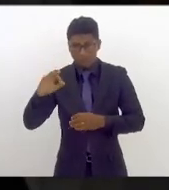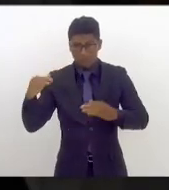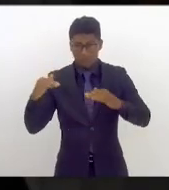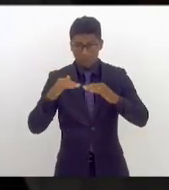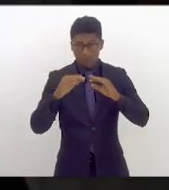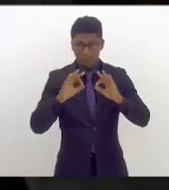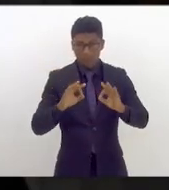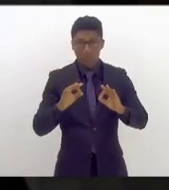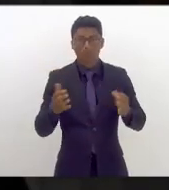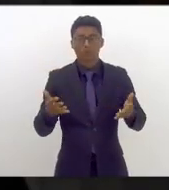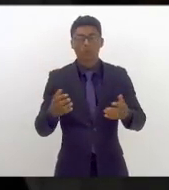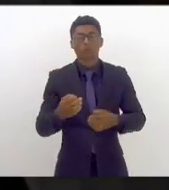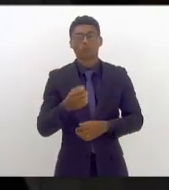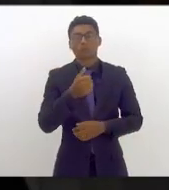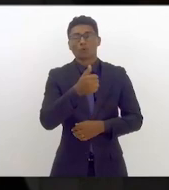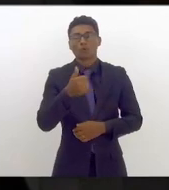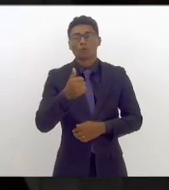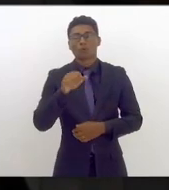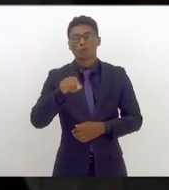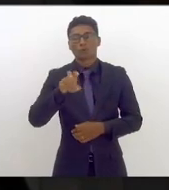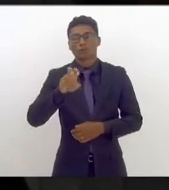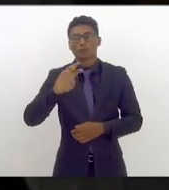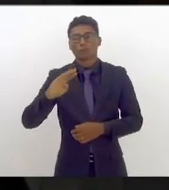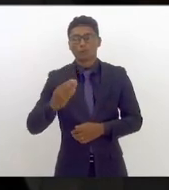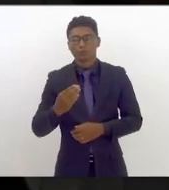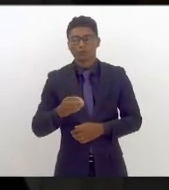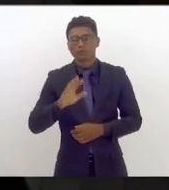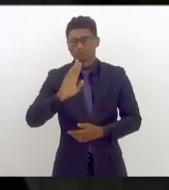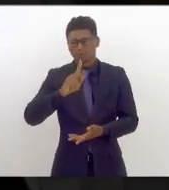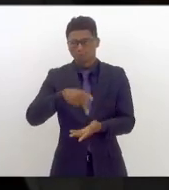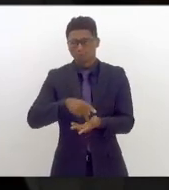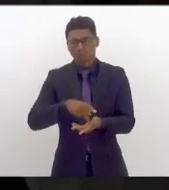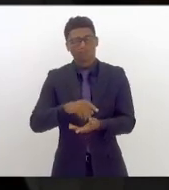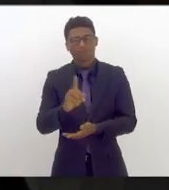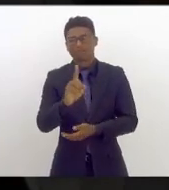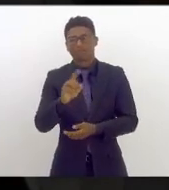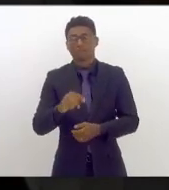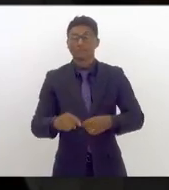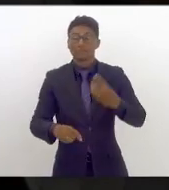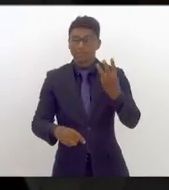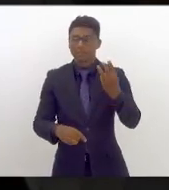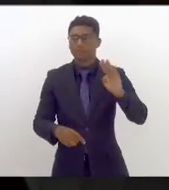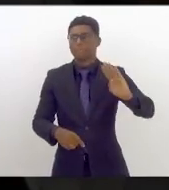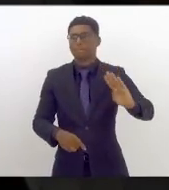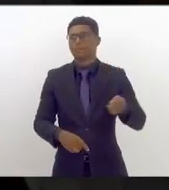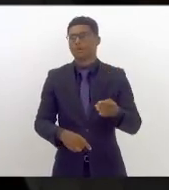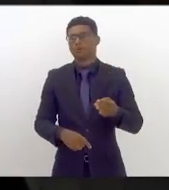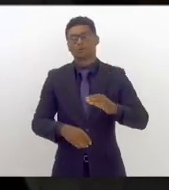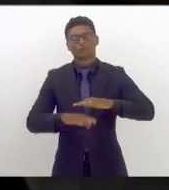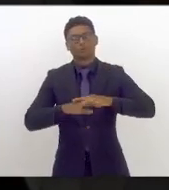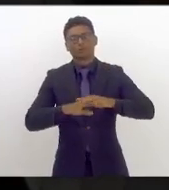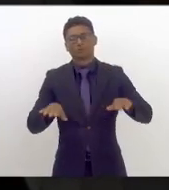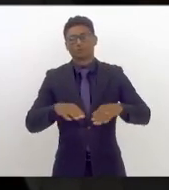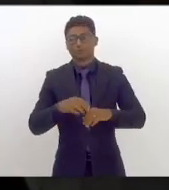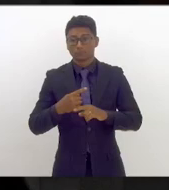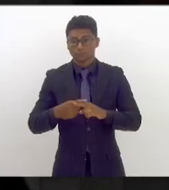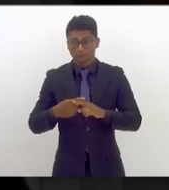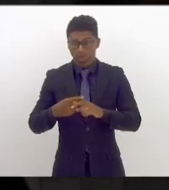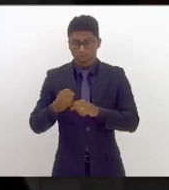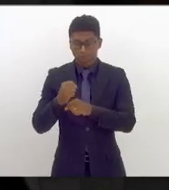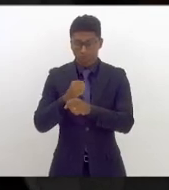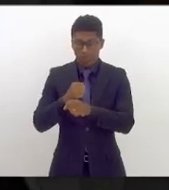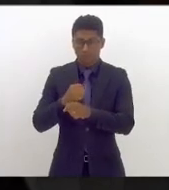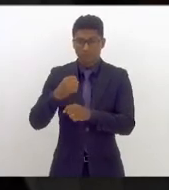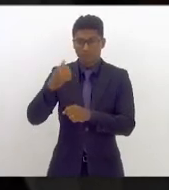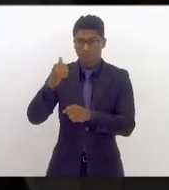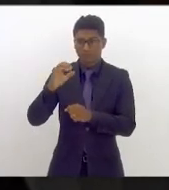de 11,5 bilhões. E o orçamento de 2021 não passou de 3 bilhões, ou seja, no intervalo de 10 anos, o